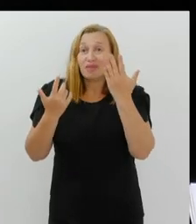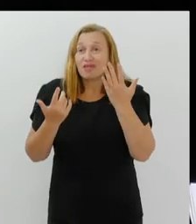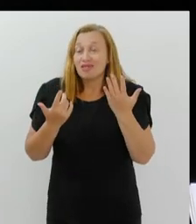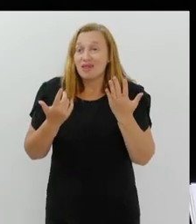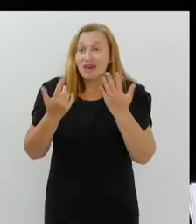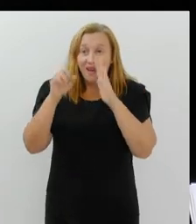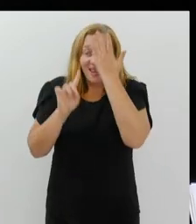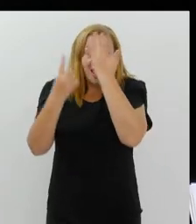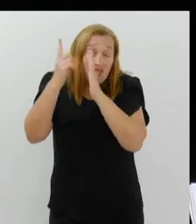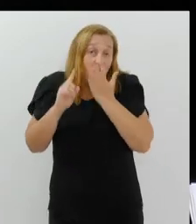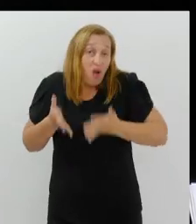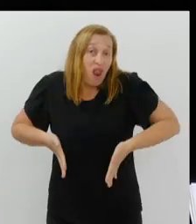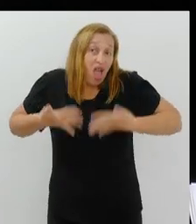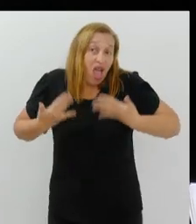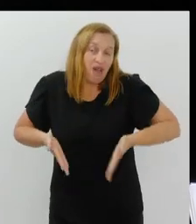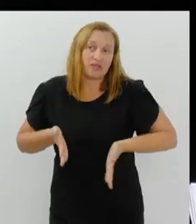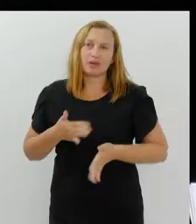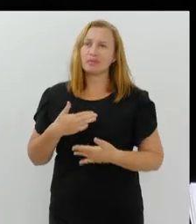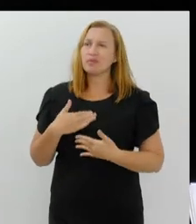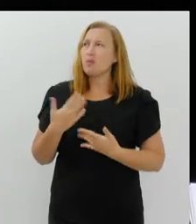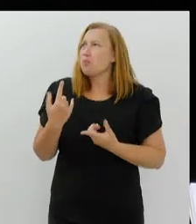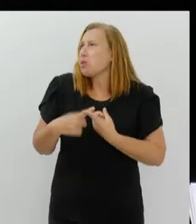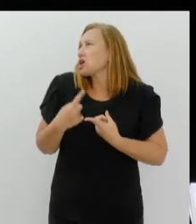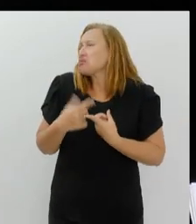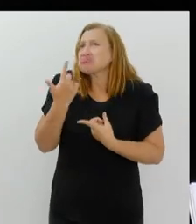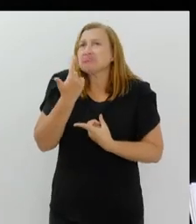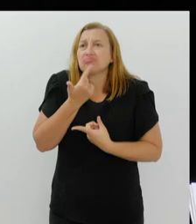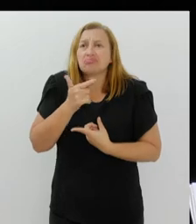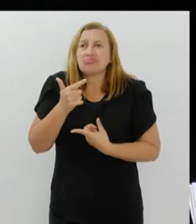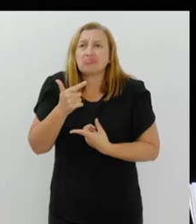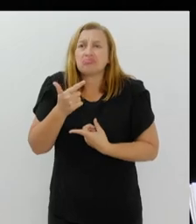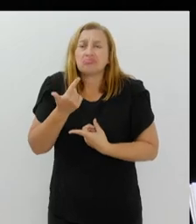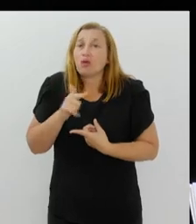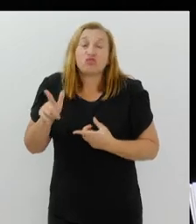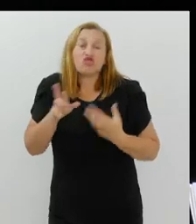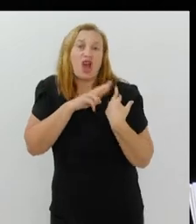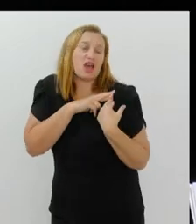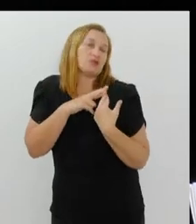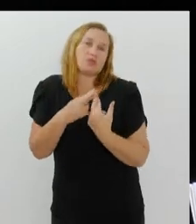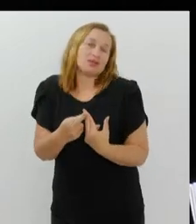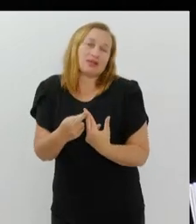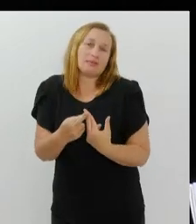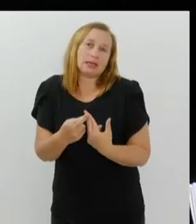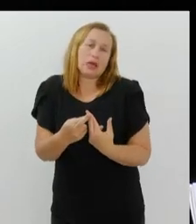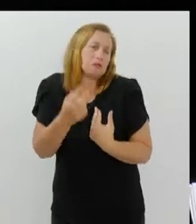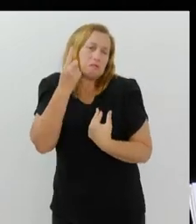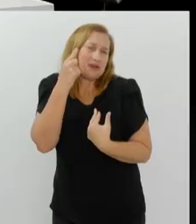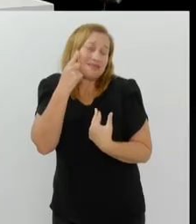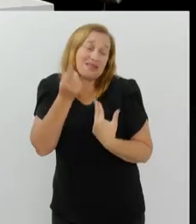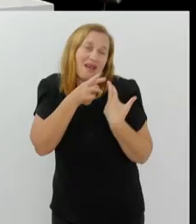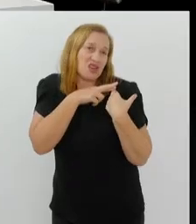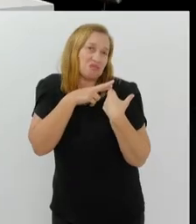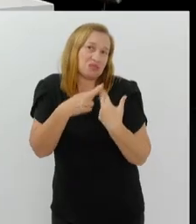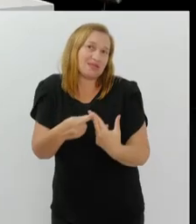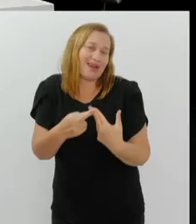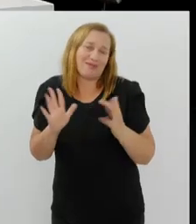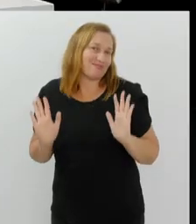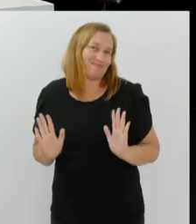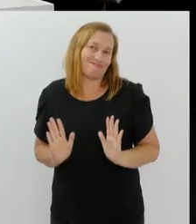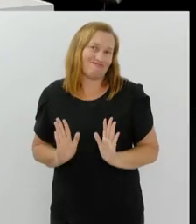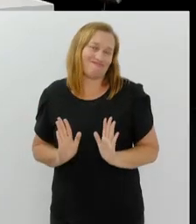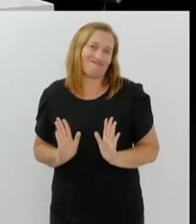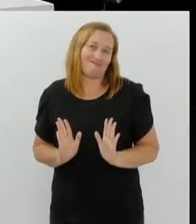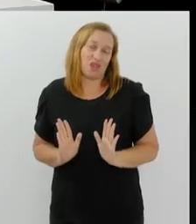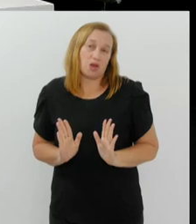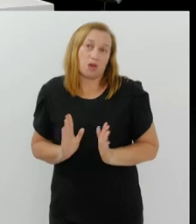um carnaval muito leve para mim, porque eu não tinha ainda a noção da É, responsabilidade. foi despretensiosa.